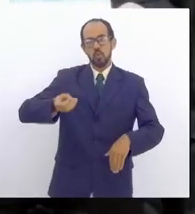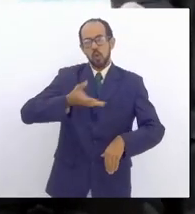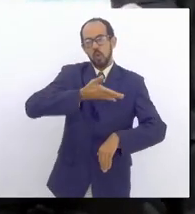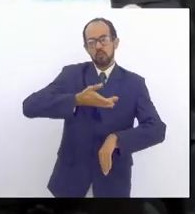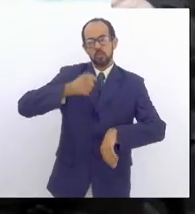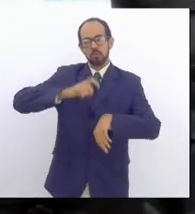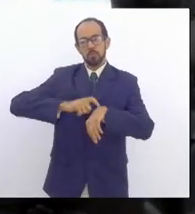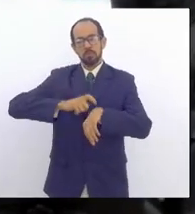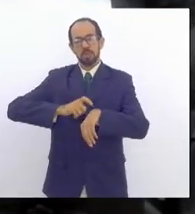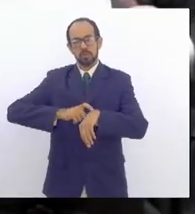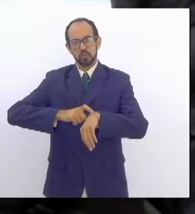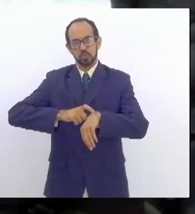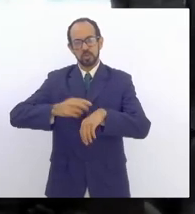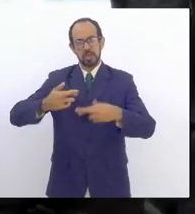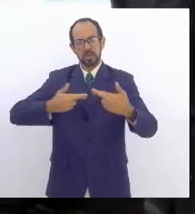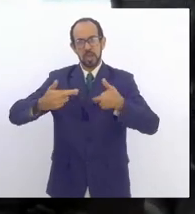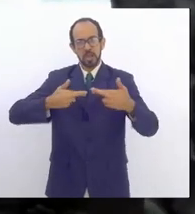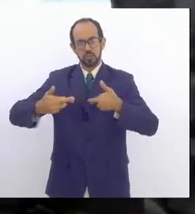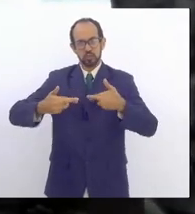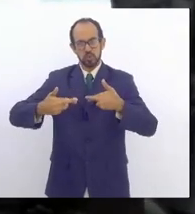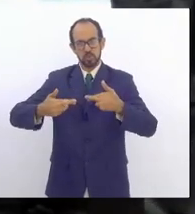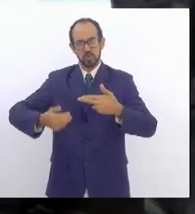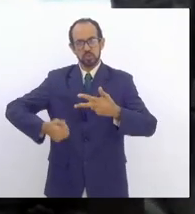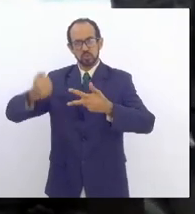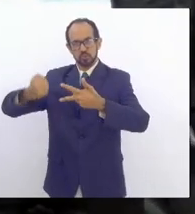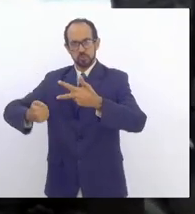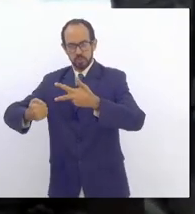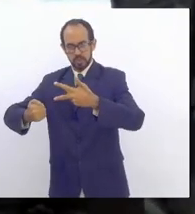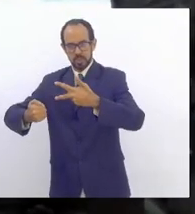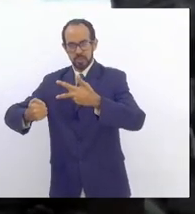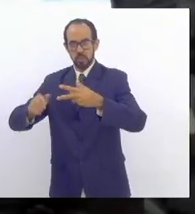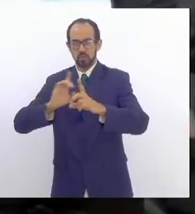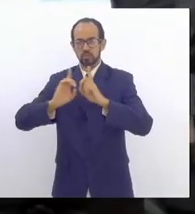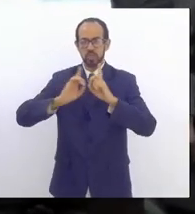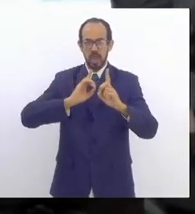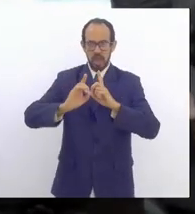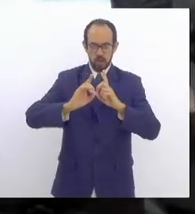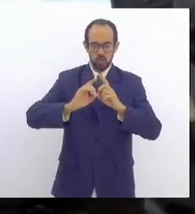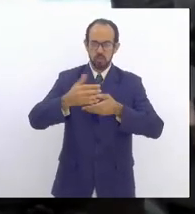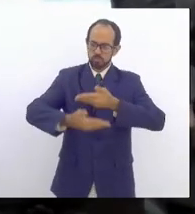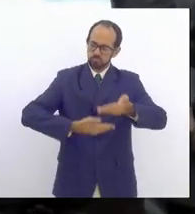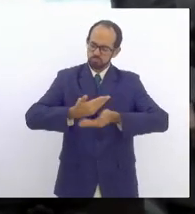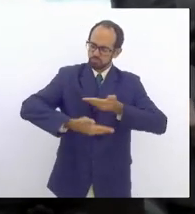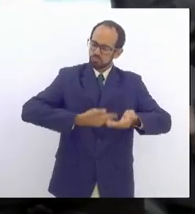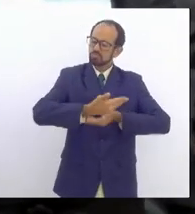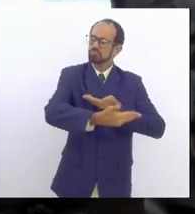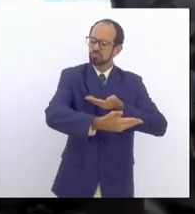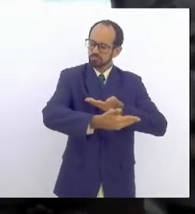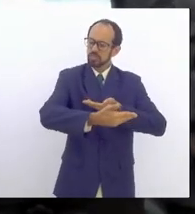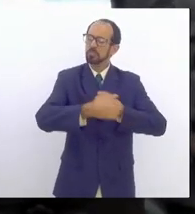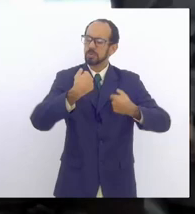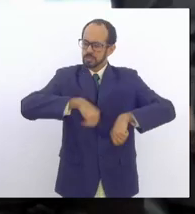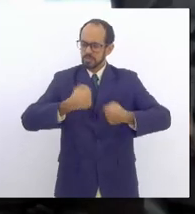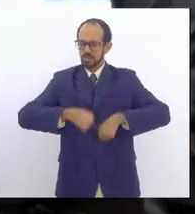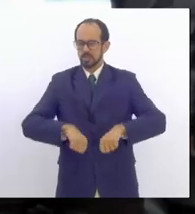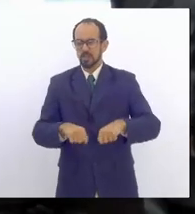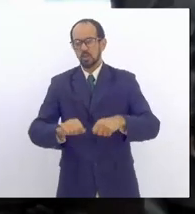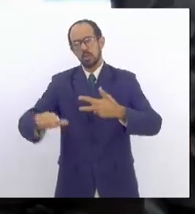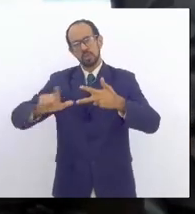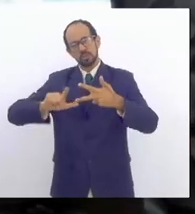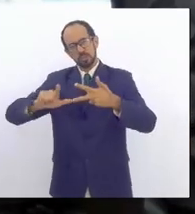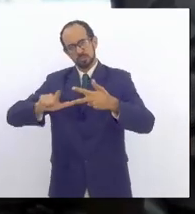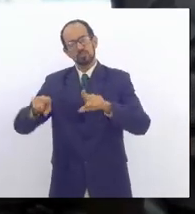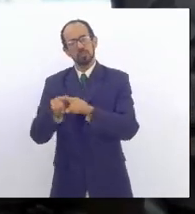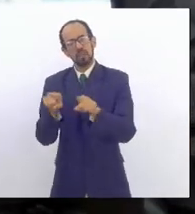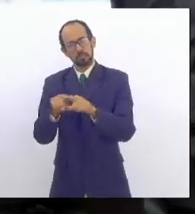poderes, com diálogo e harmonia institucional, como tem que ser, tanto com o legislativo quanto com o